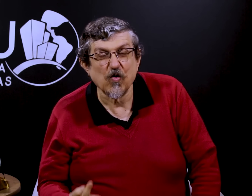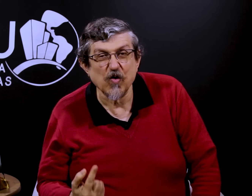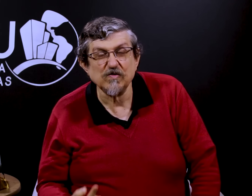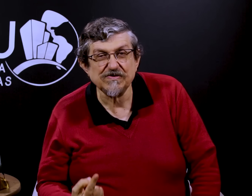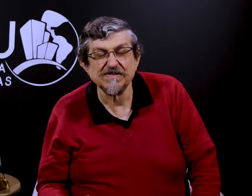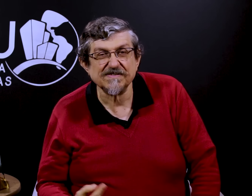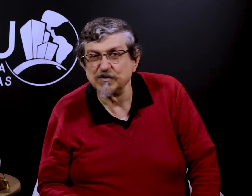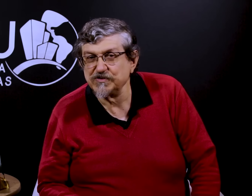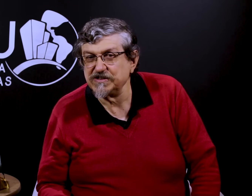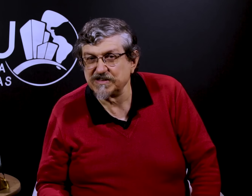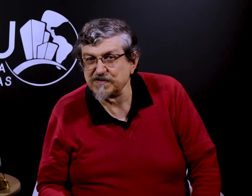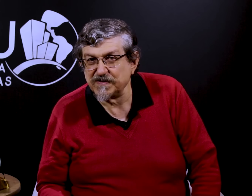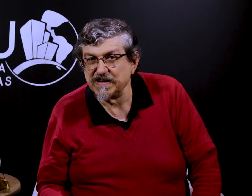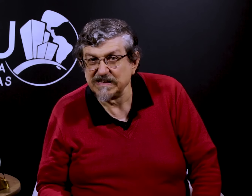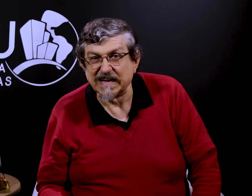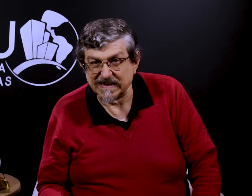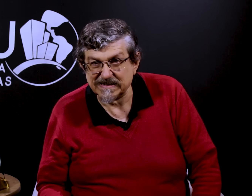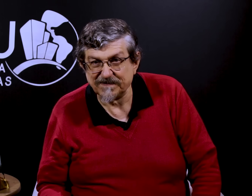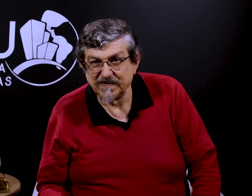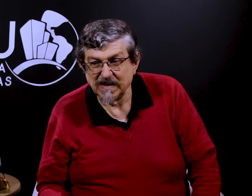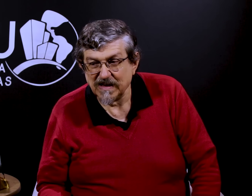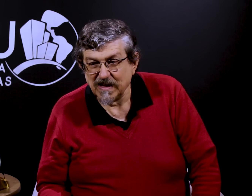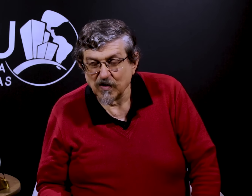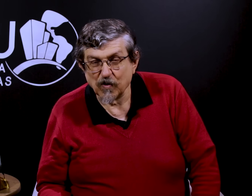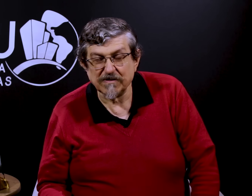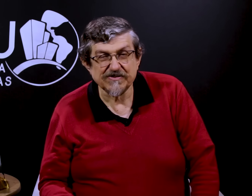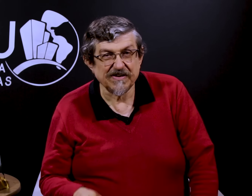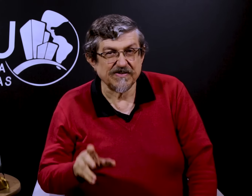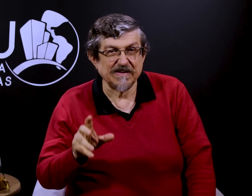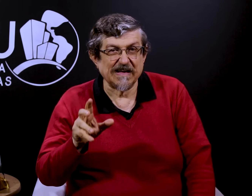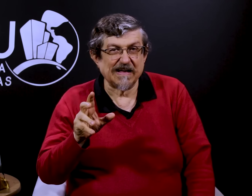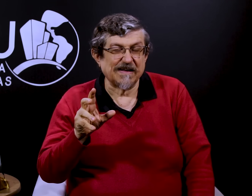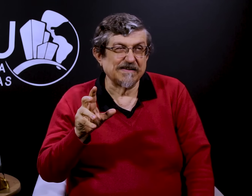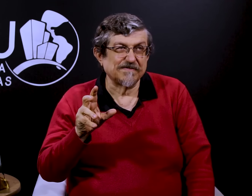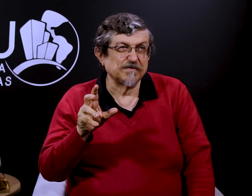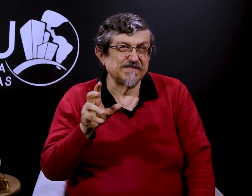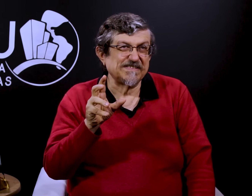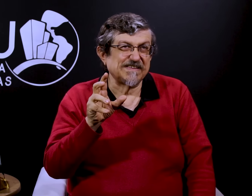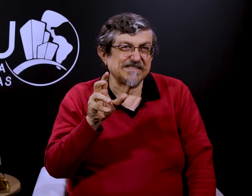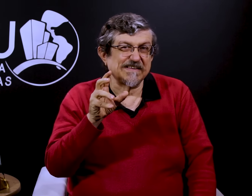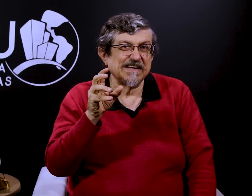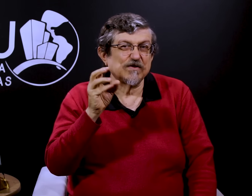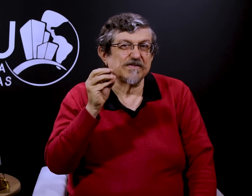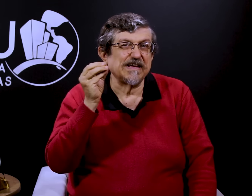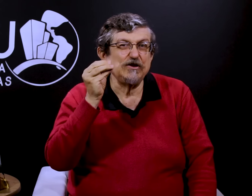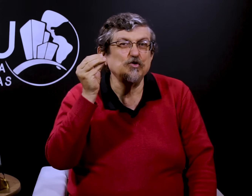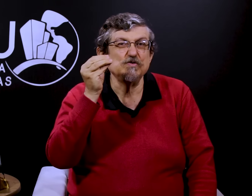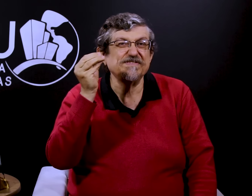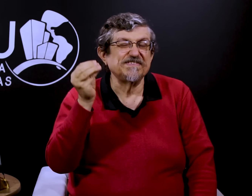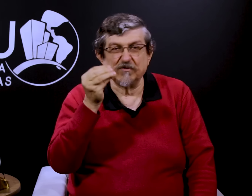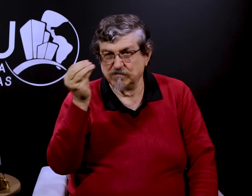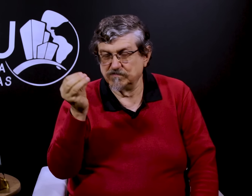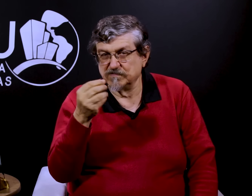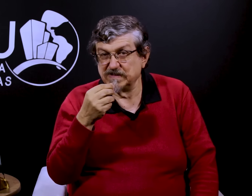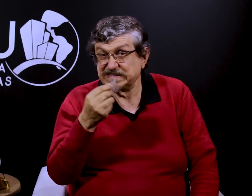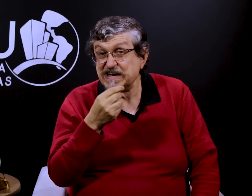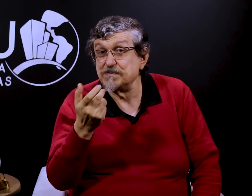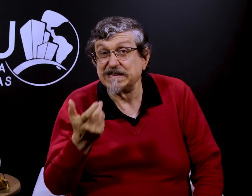tem condição de interferir em nada, quando a gente, vamos dizer assim, tem a nossa